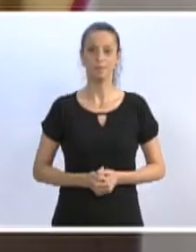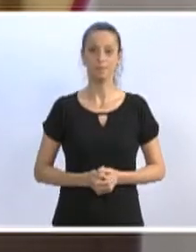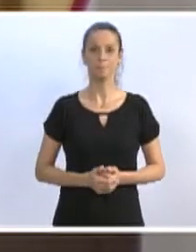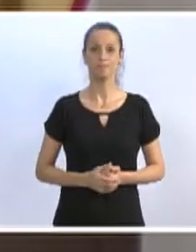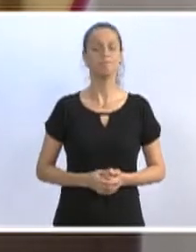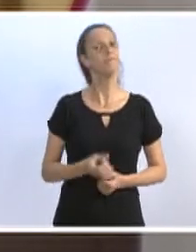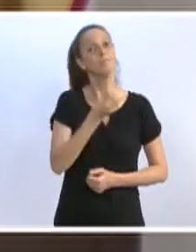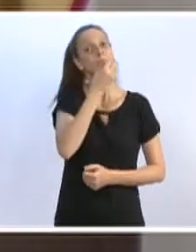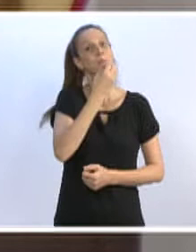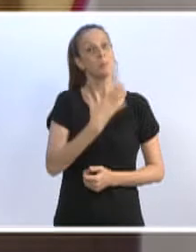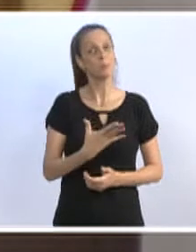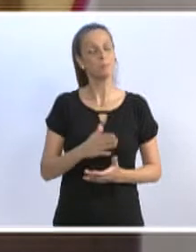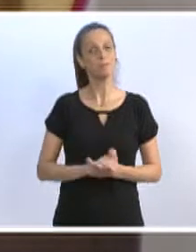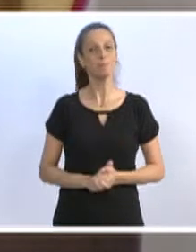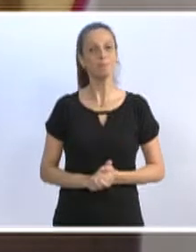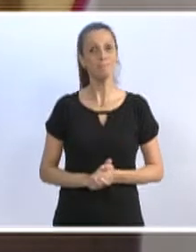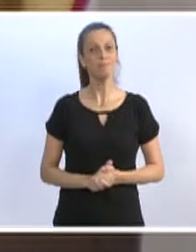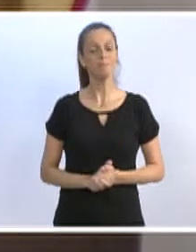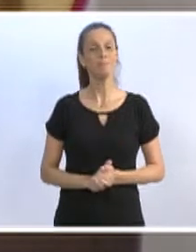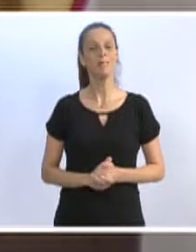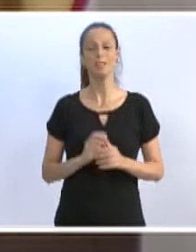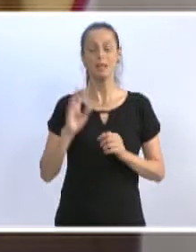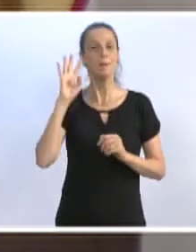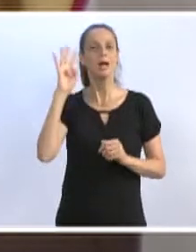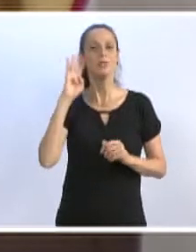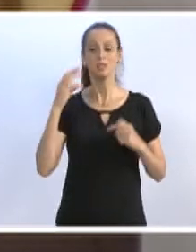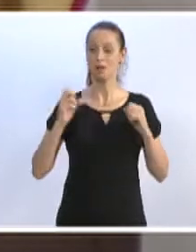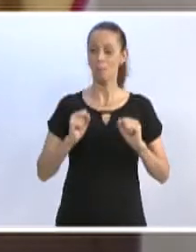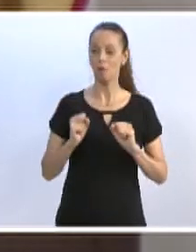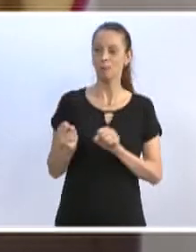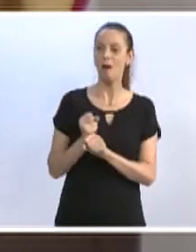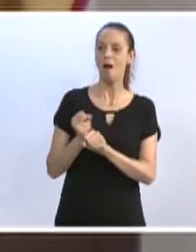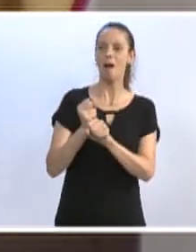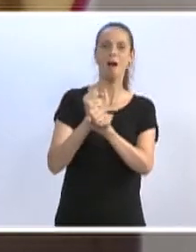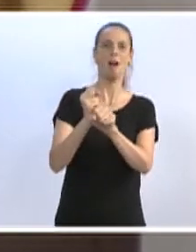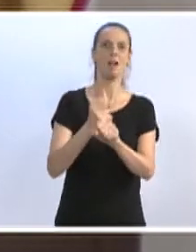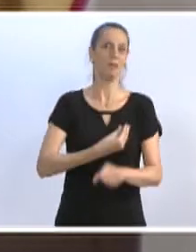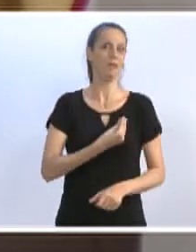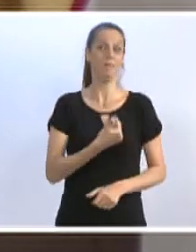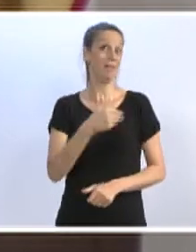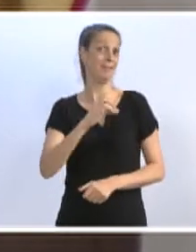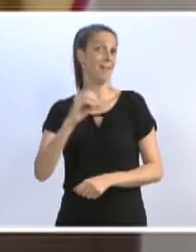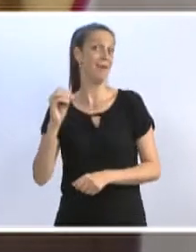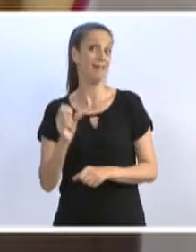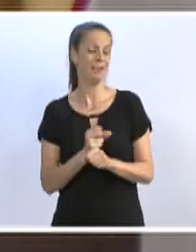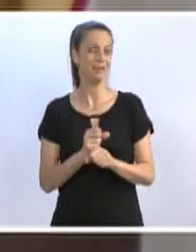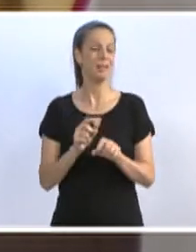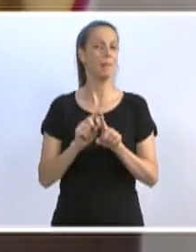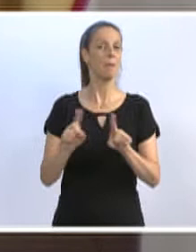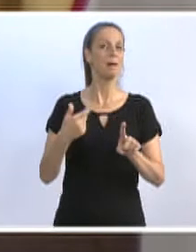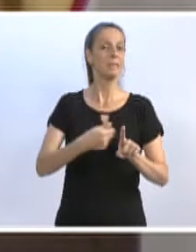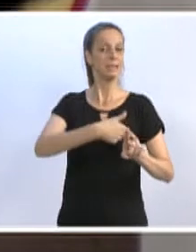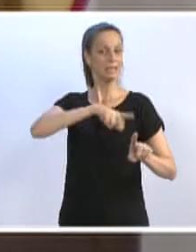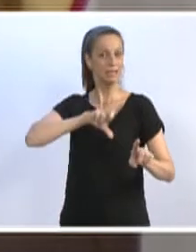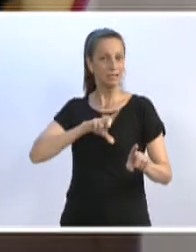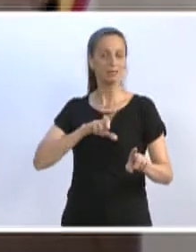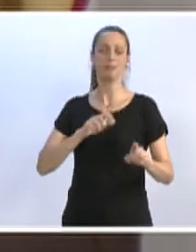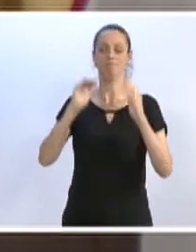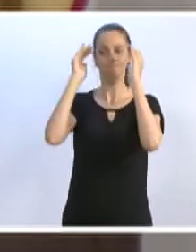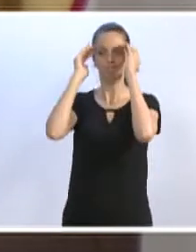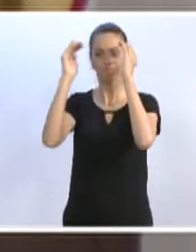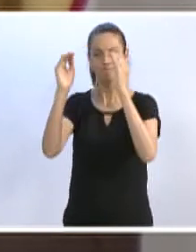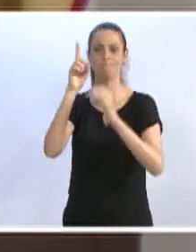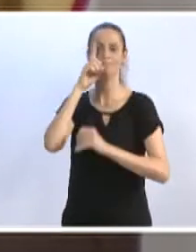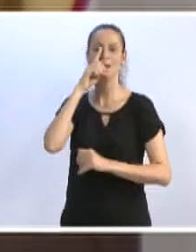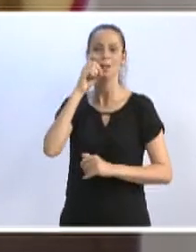Que bom podemos alongar a nossa vida, honrando o pai e a mãe. Teremos vida